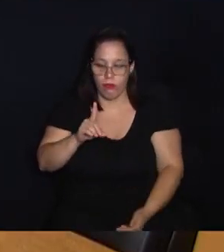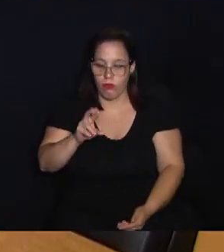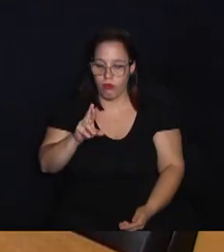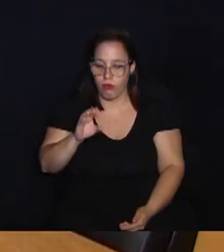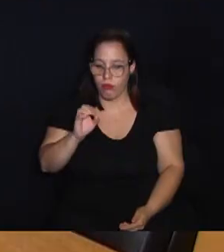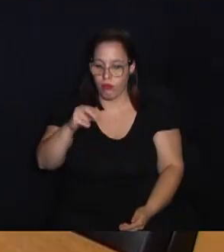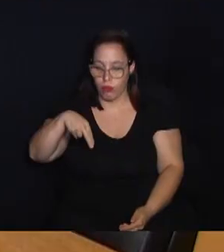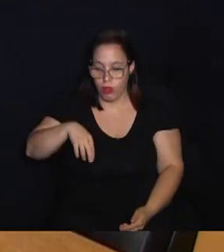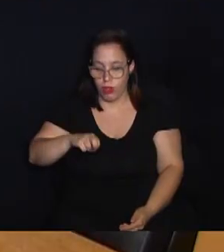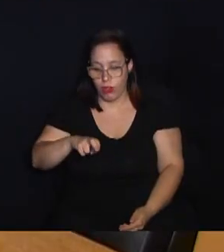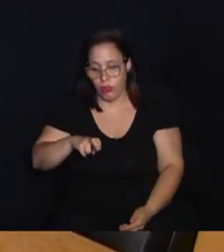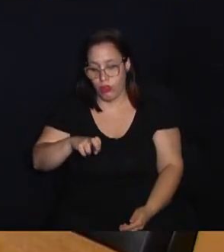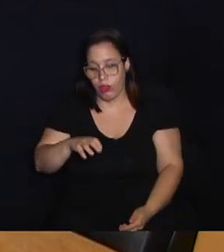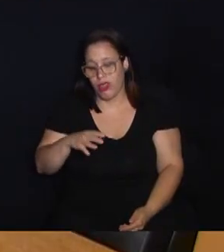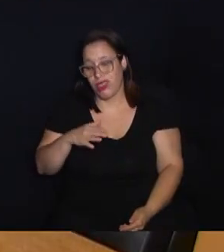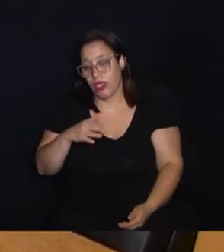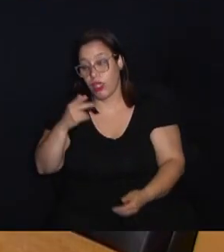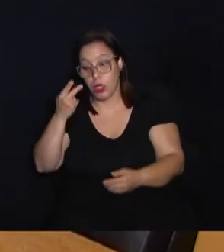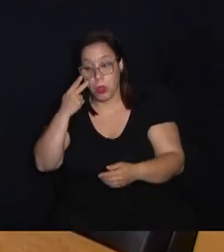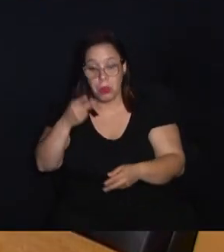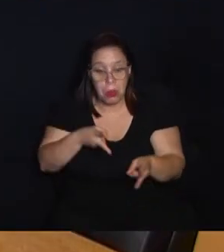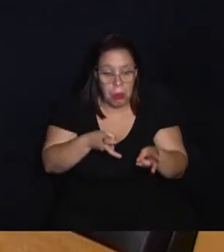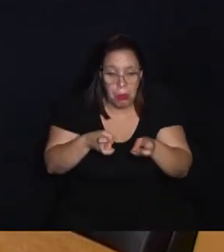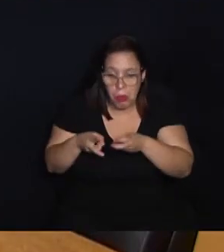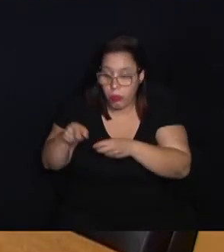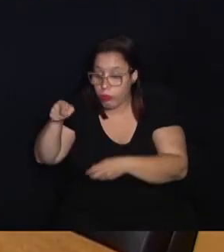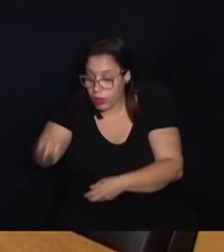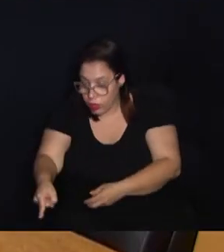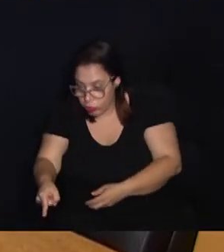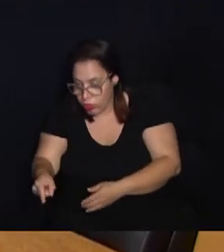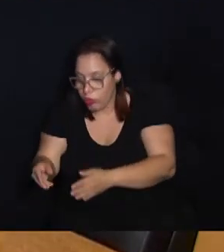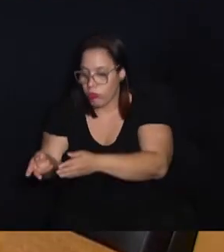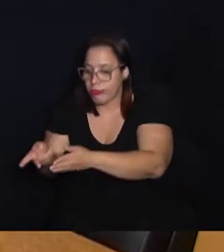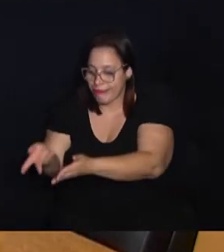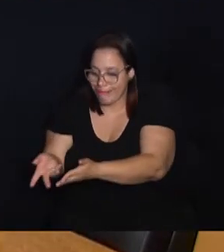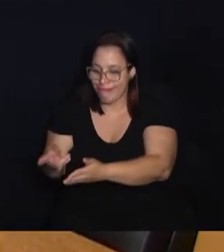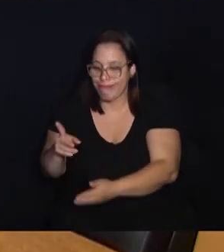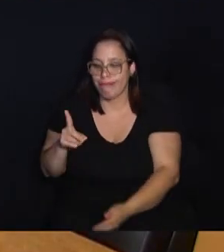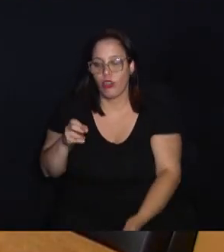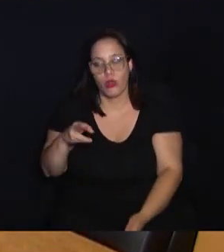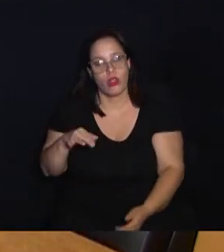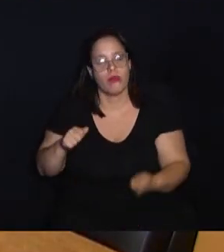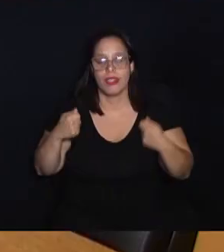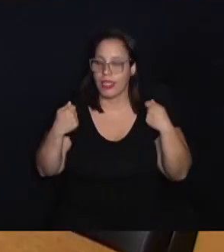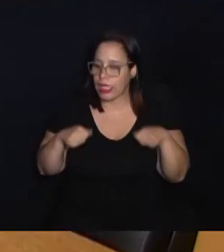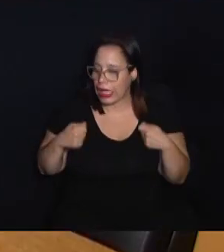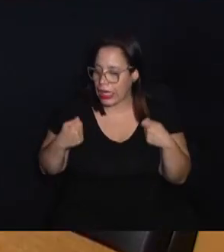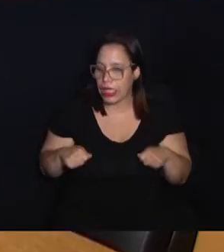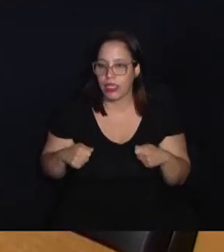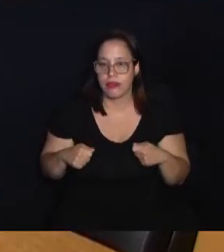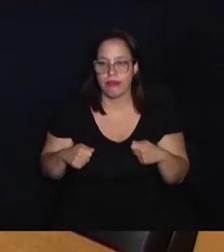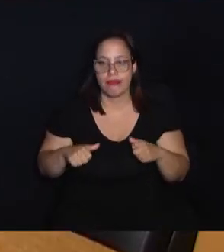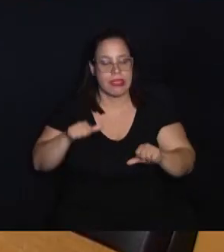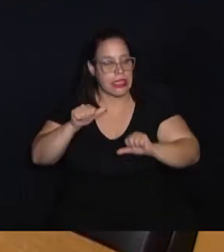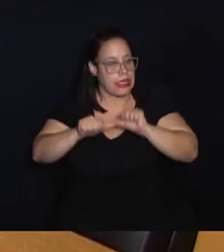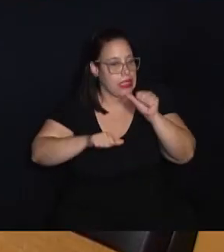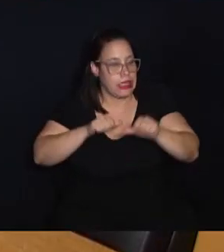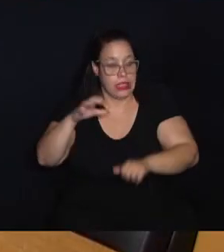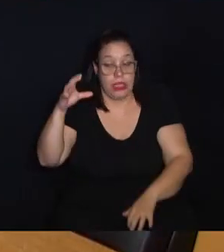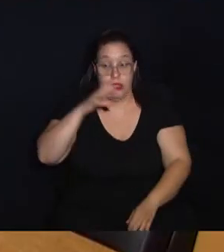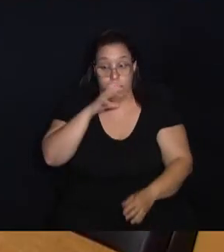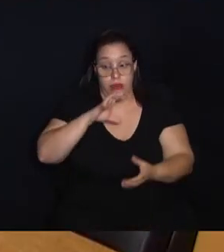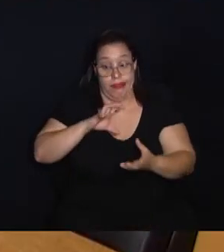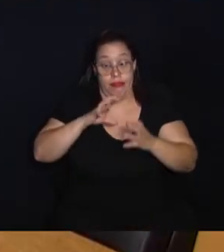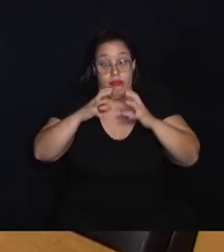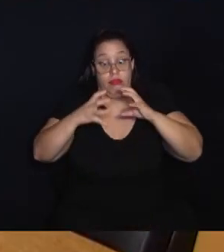esse corpo. Então, o drone hoje é um equipamento essencial com todas essas mudanças climáticas